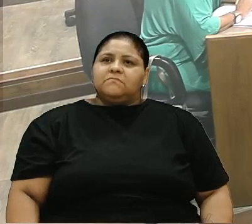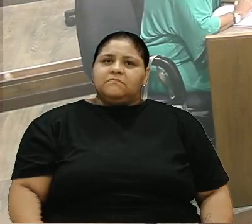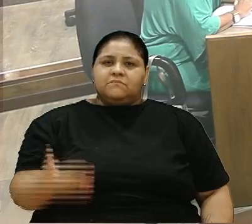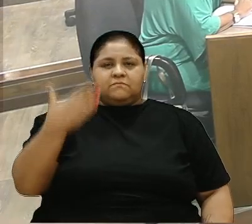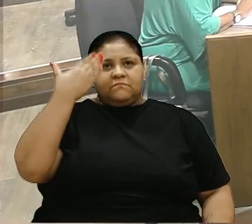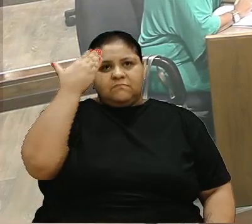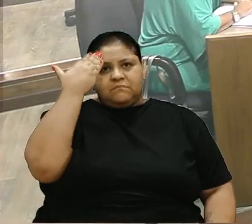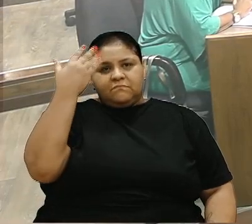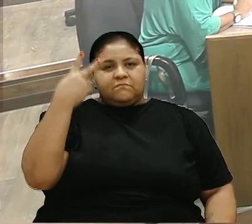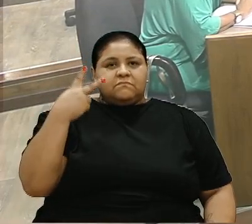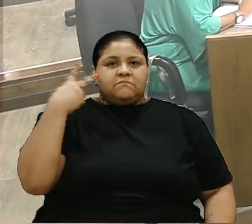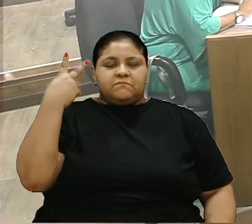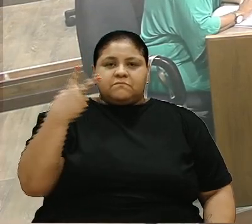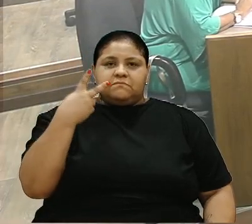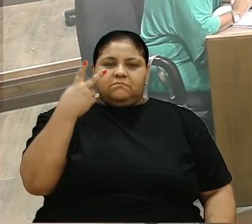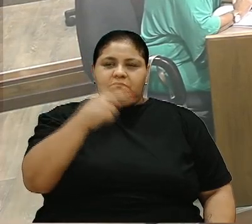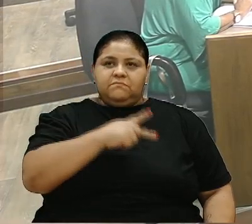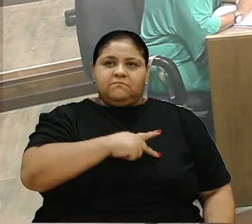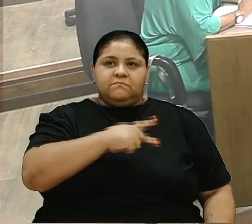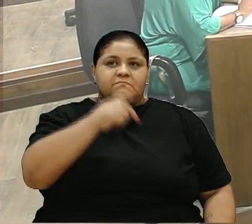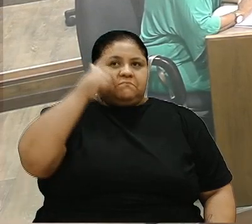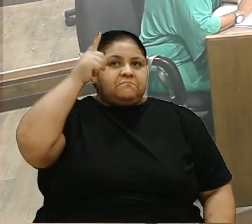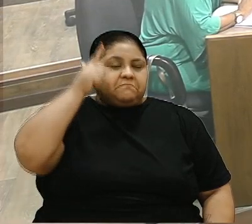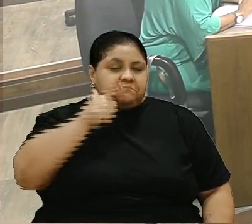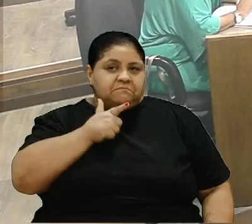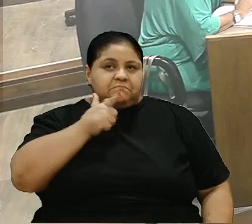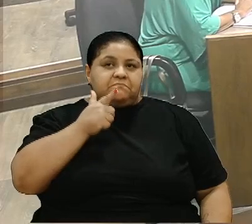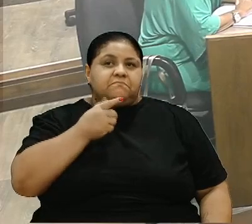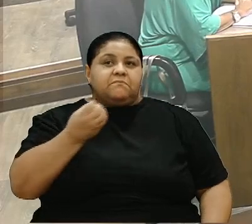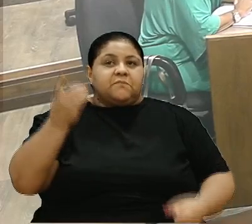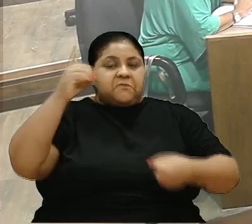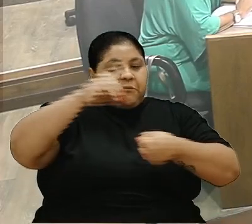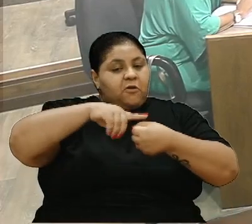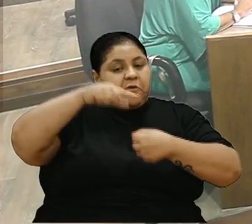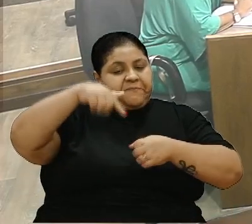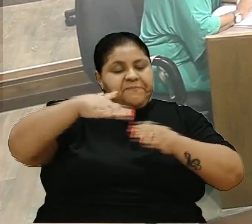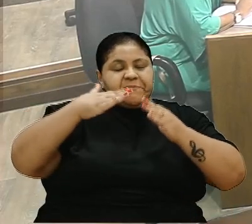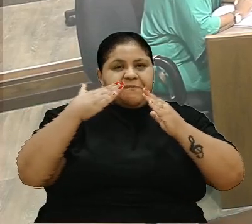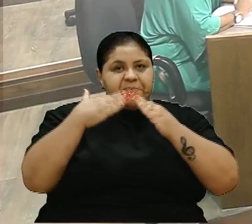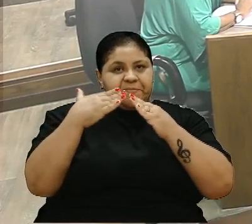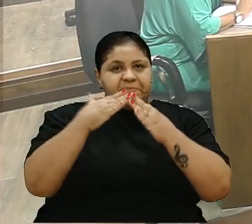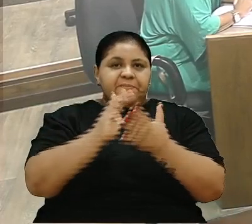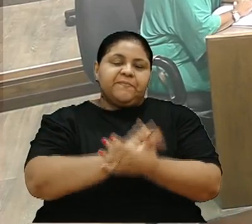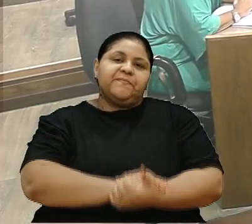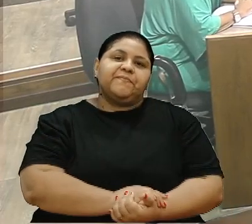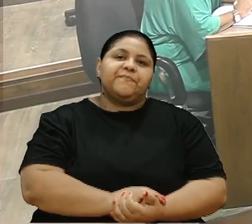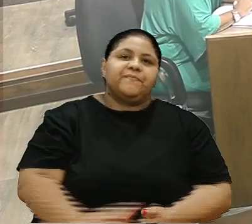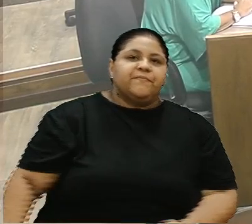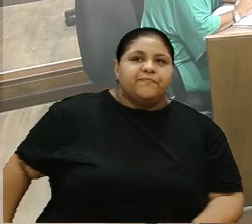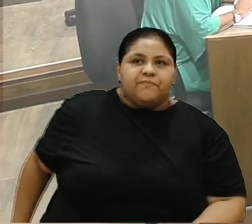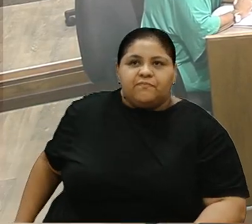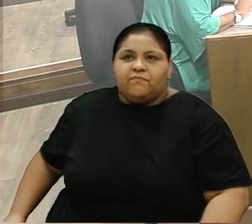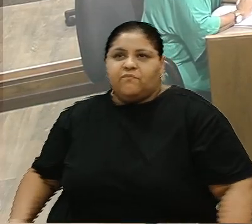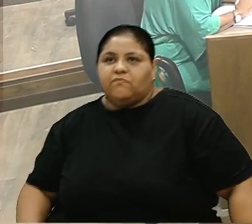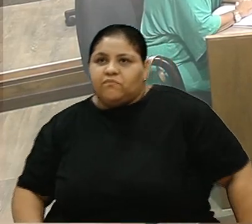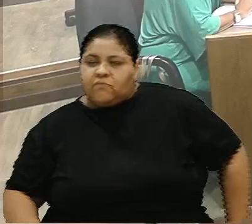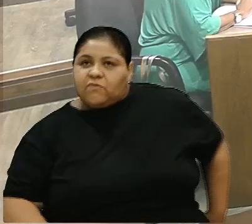Obrigado, vereador presidente, vereador Lucas. Bom retorno a essa casa, na condição dos